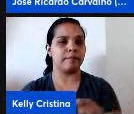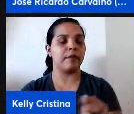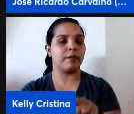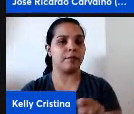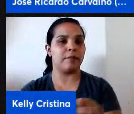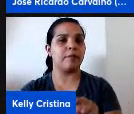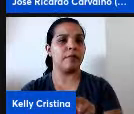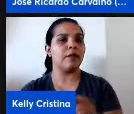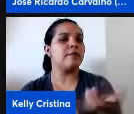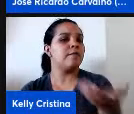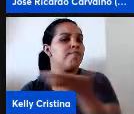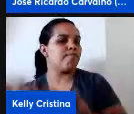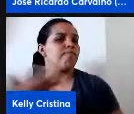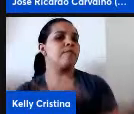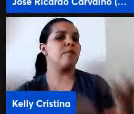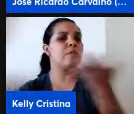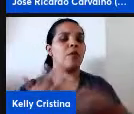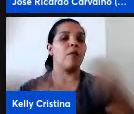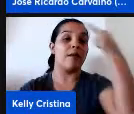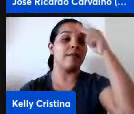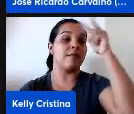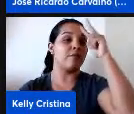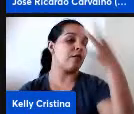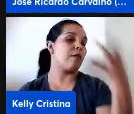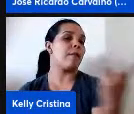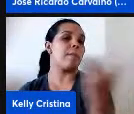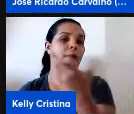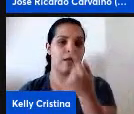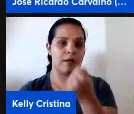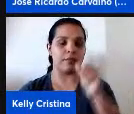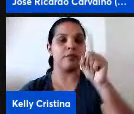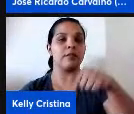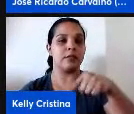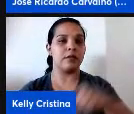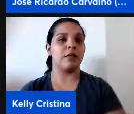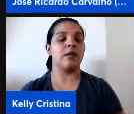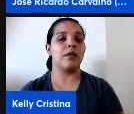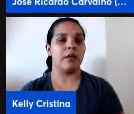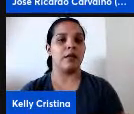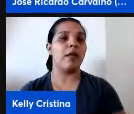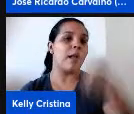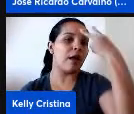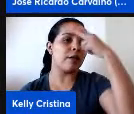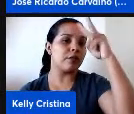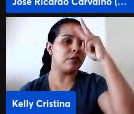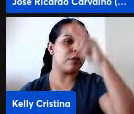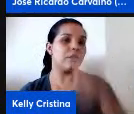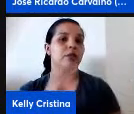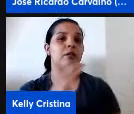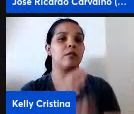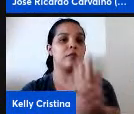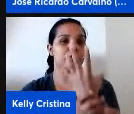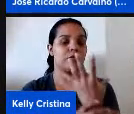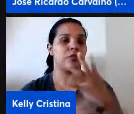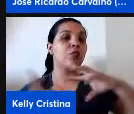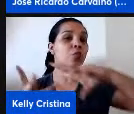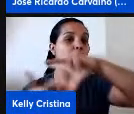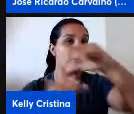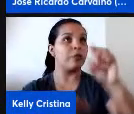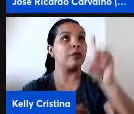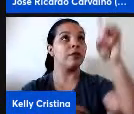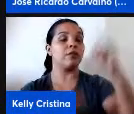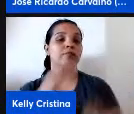se envolver com essa história tão maravilhosa que é a história da origem do mundo, né? Quando Deus criou